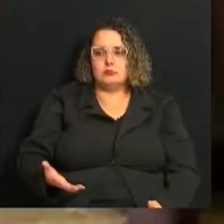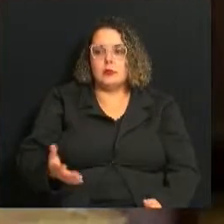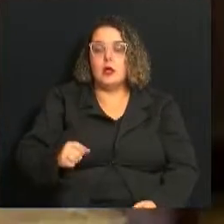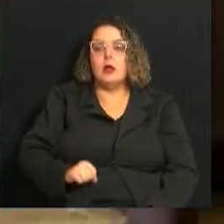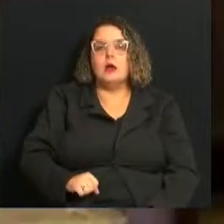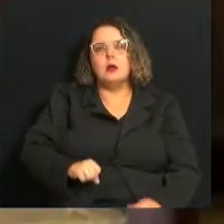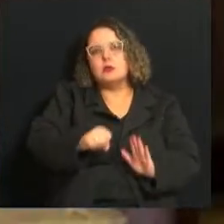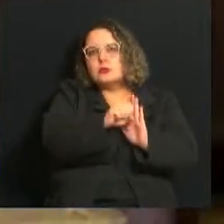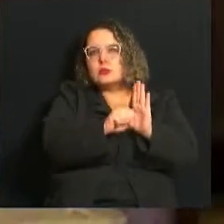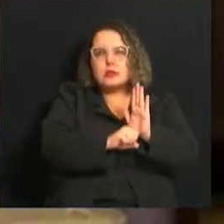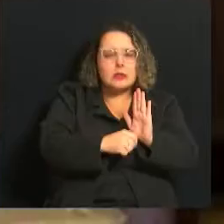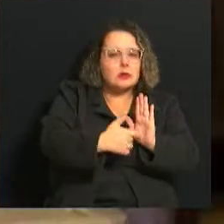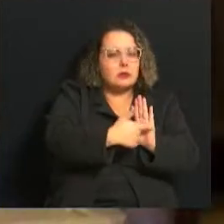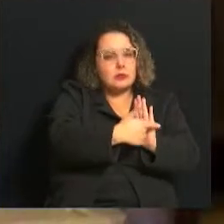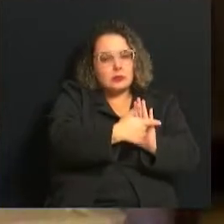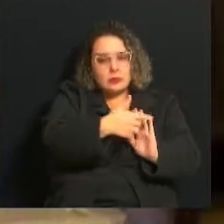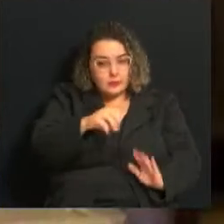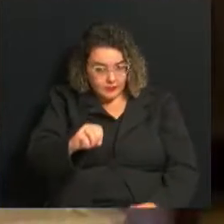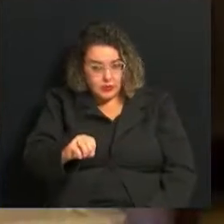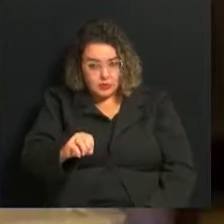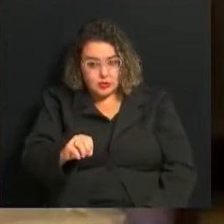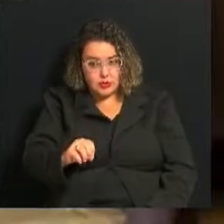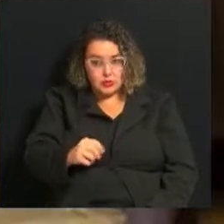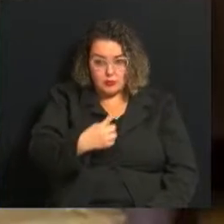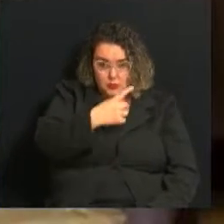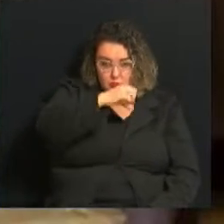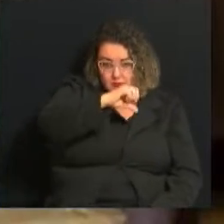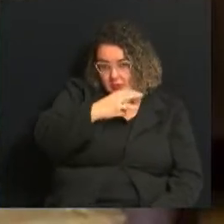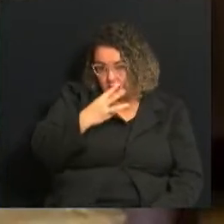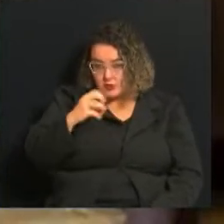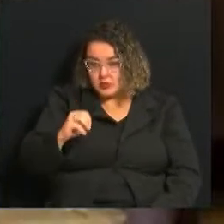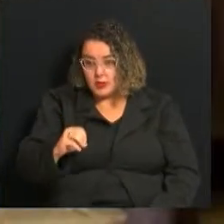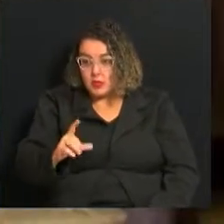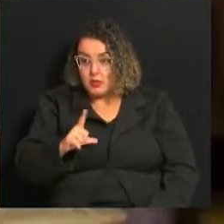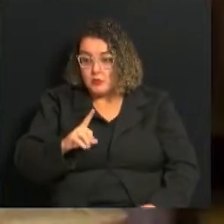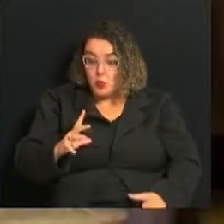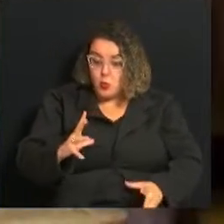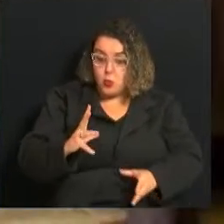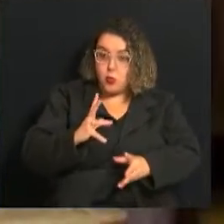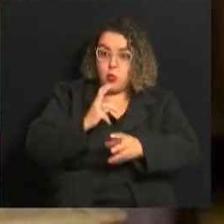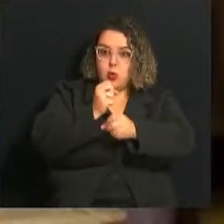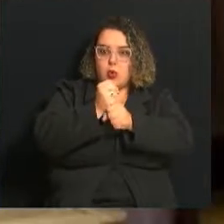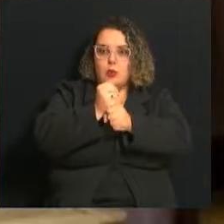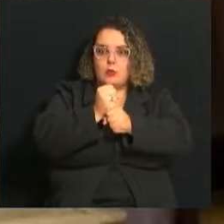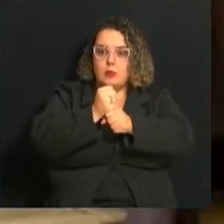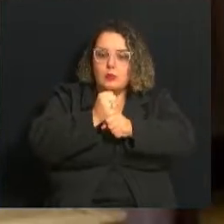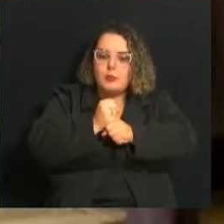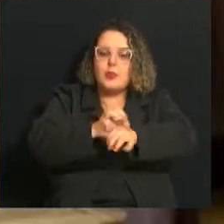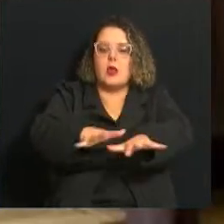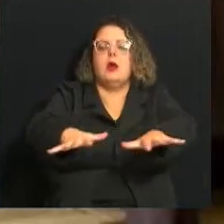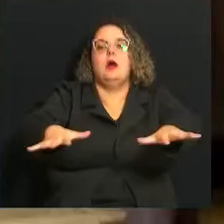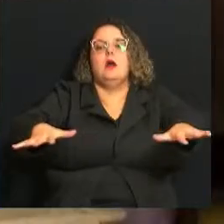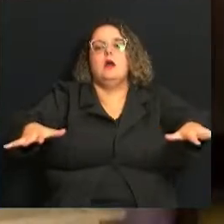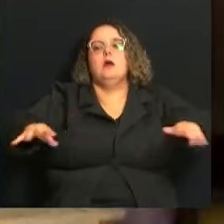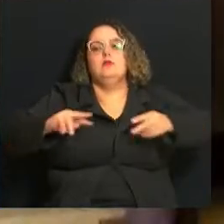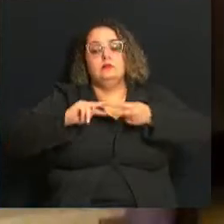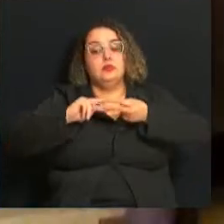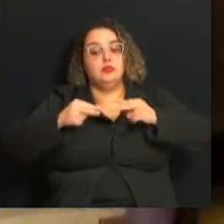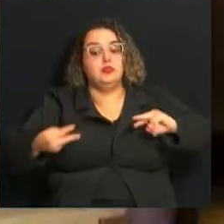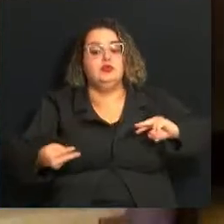século XX, houve um grande esforço para ampliar a área de melhoramento genético de plantas,